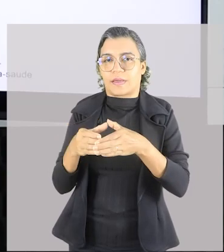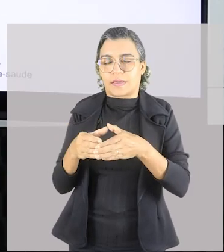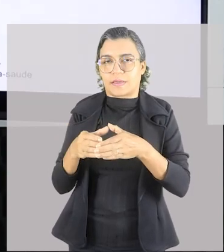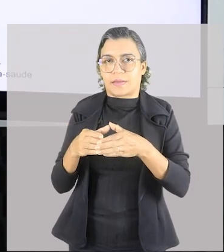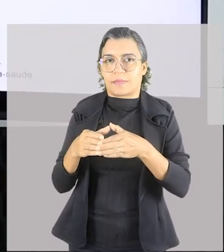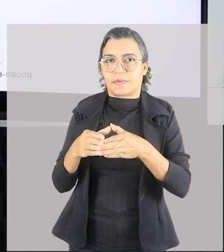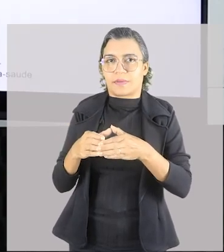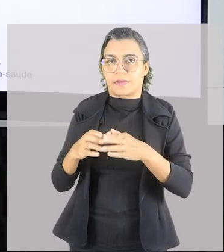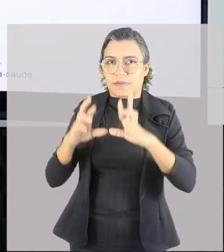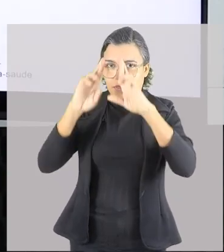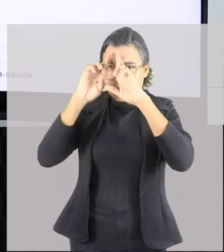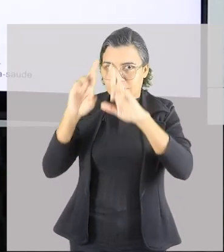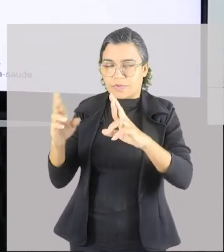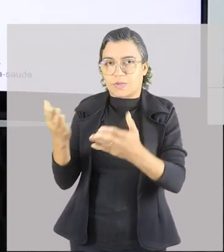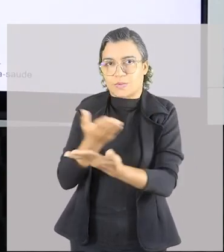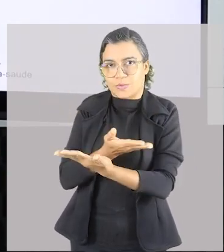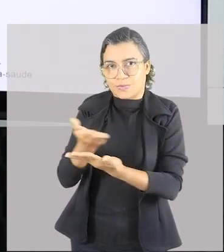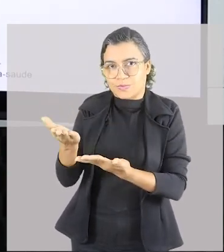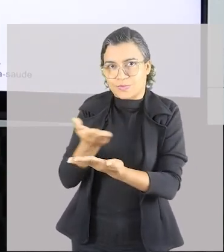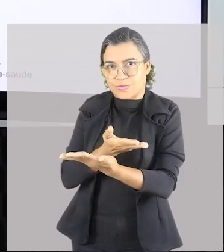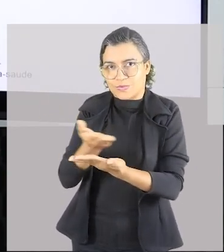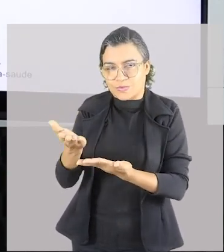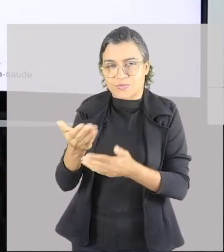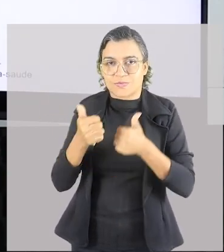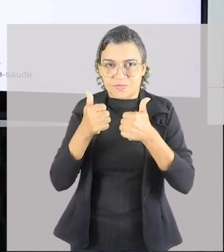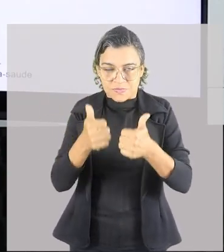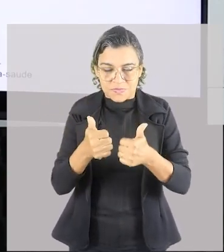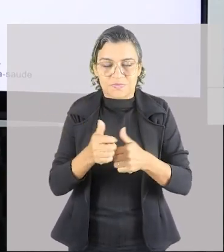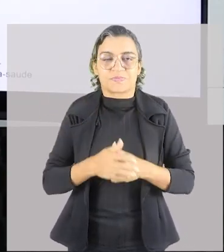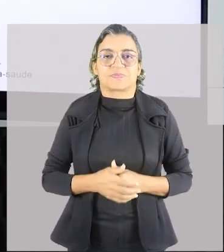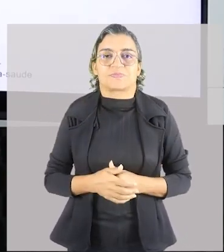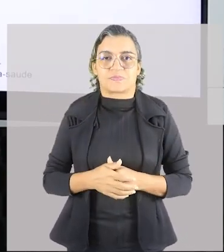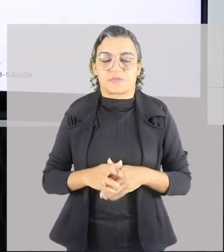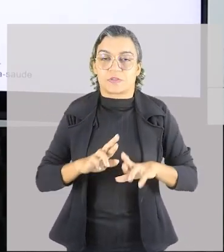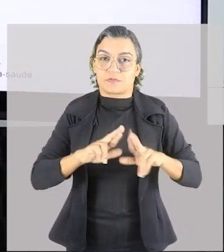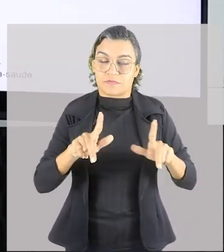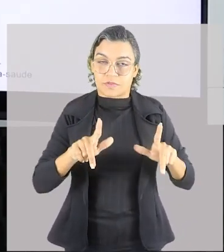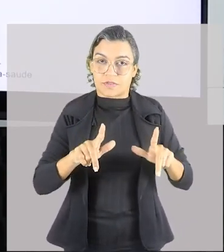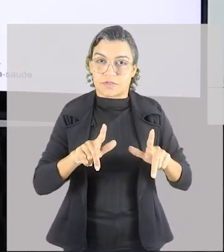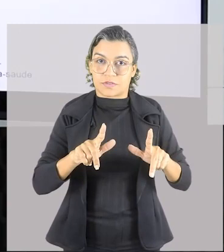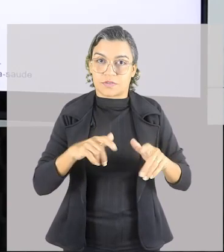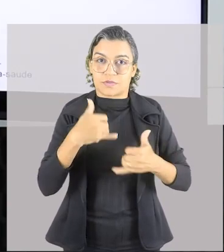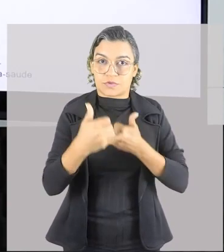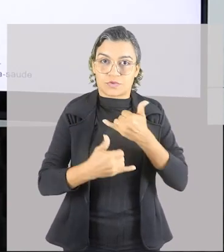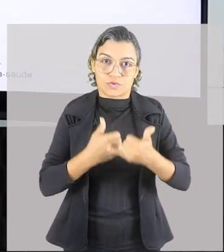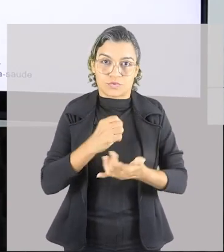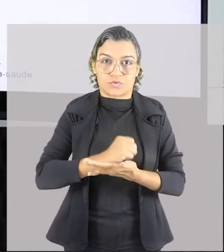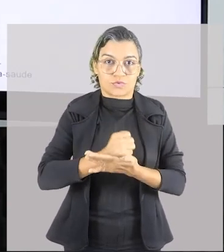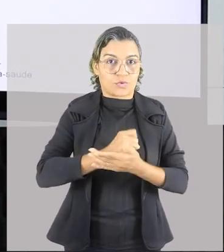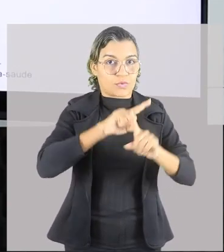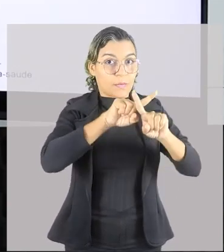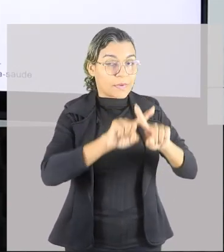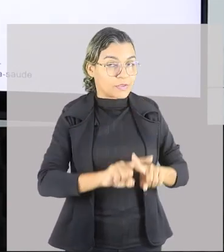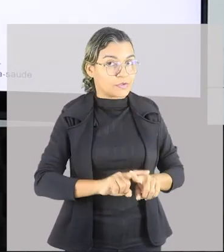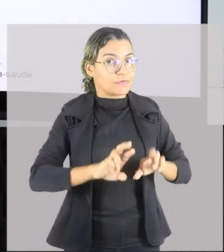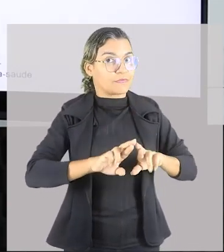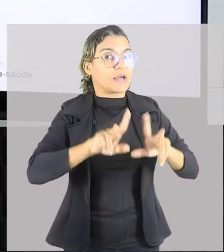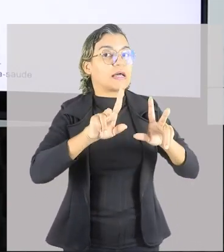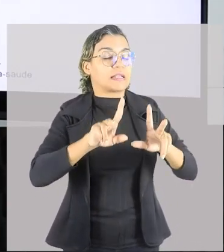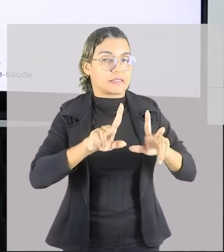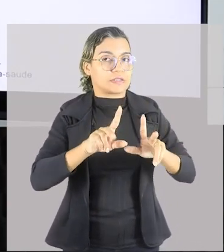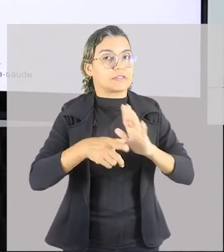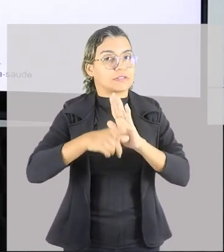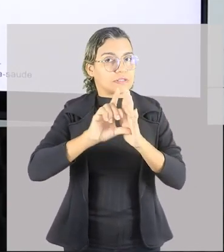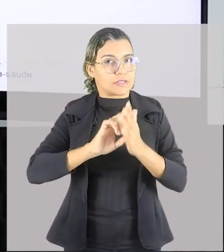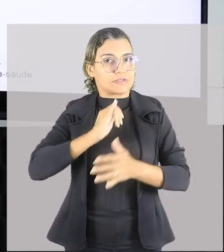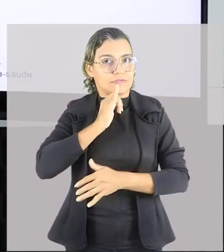respeito mútuo, beleza? Que diferencia dos jogos competitivos, que a gente citou